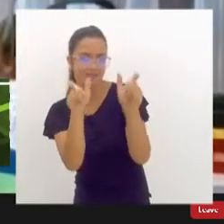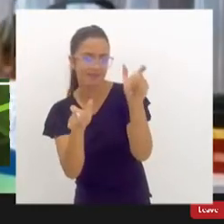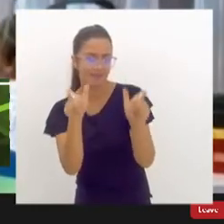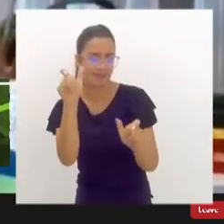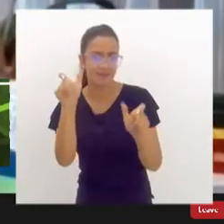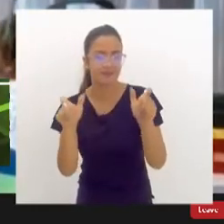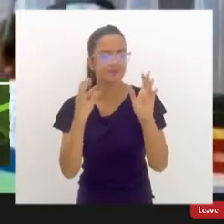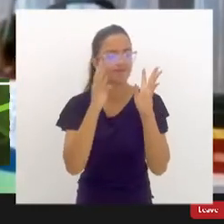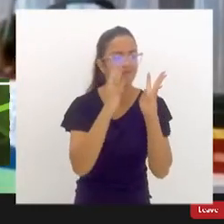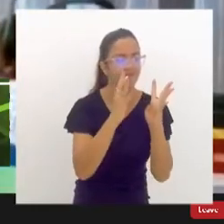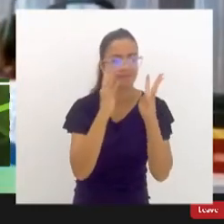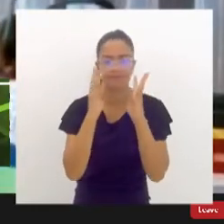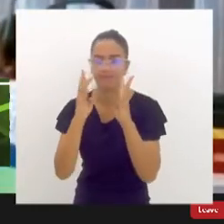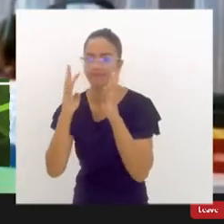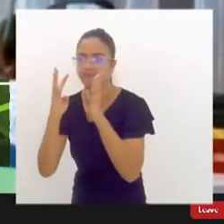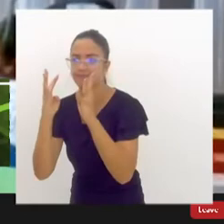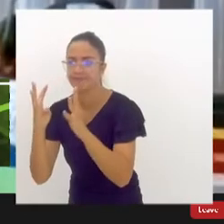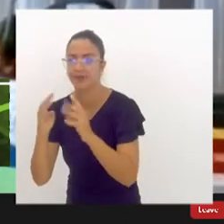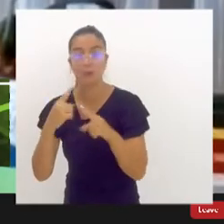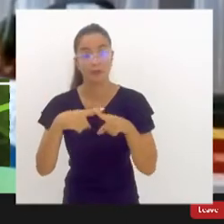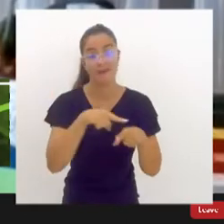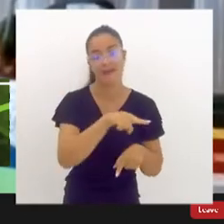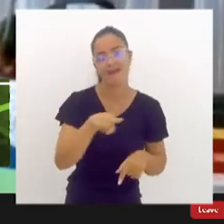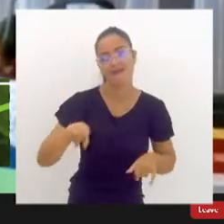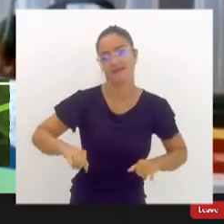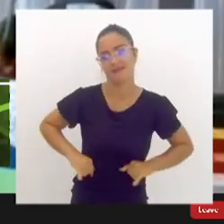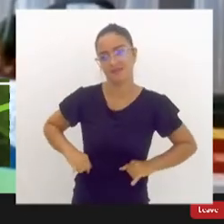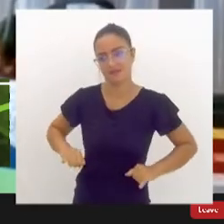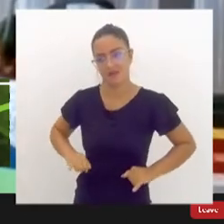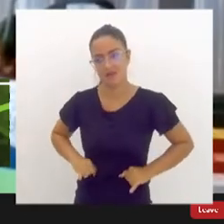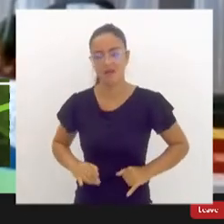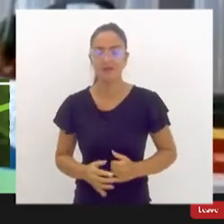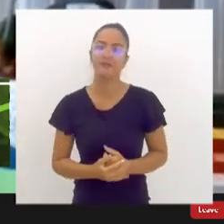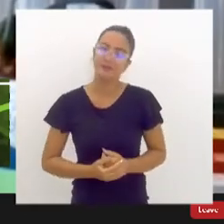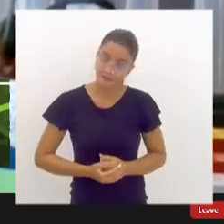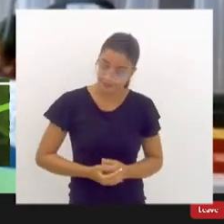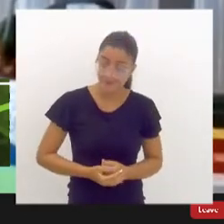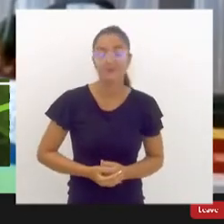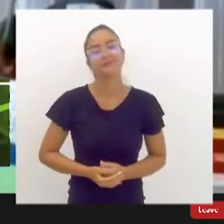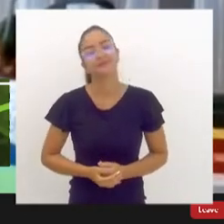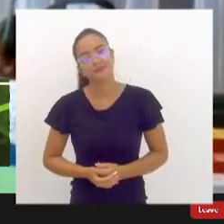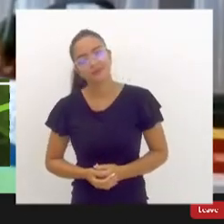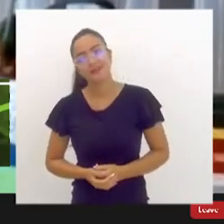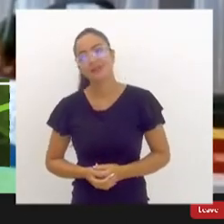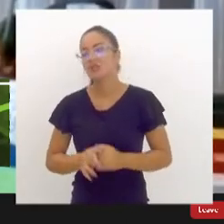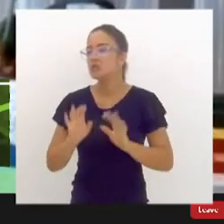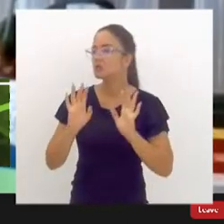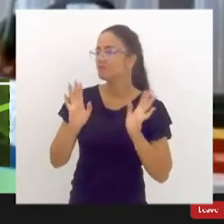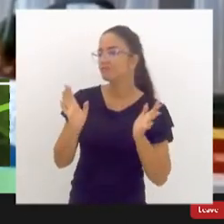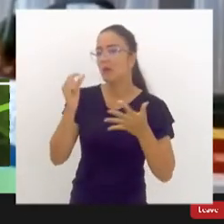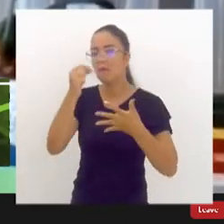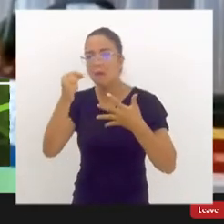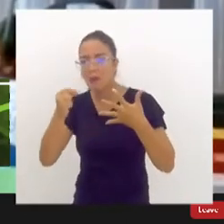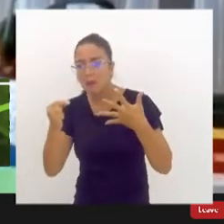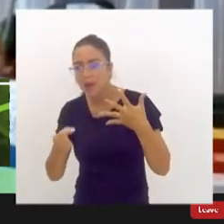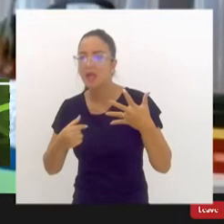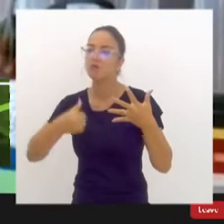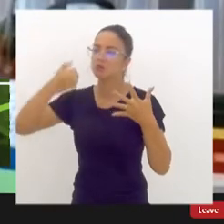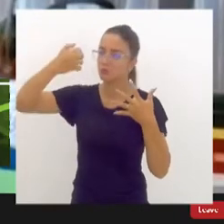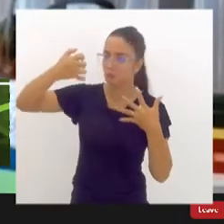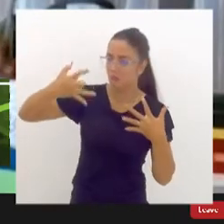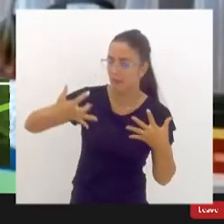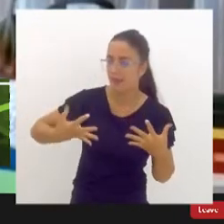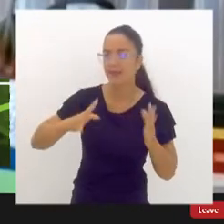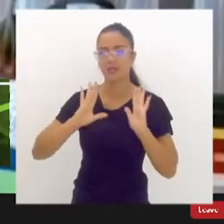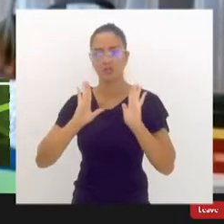essas minorias. Então, são esses aspectos que eu gostaria de destacar aqui como presidente da